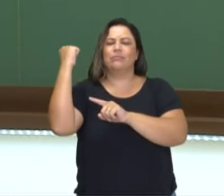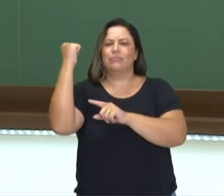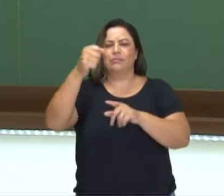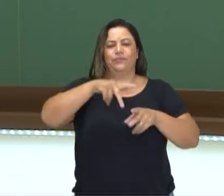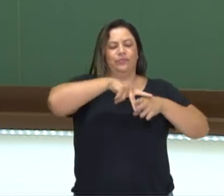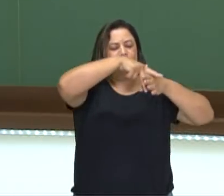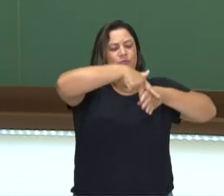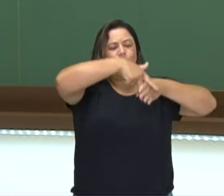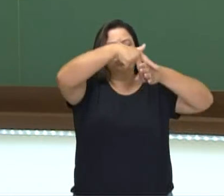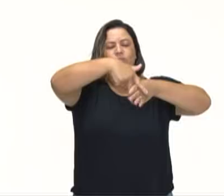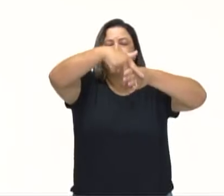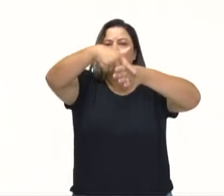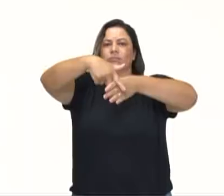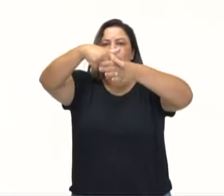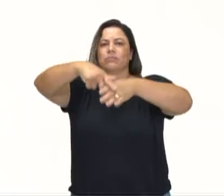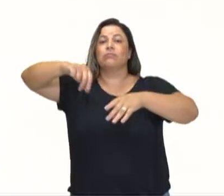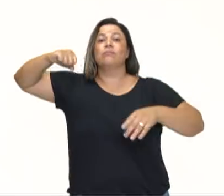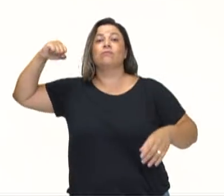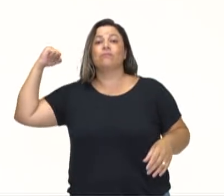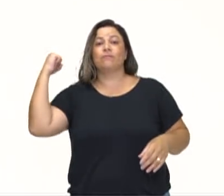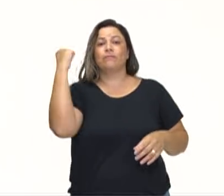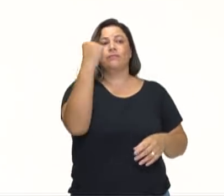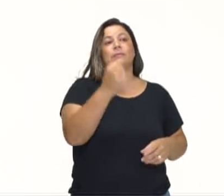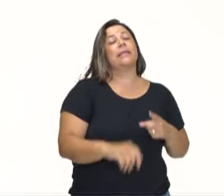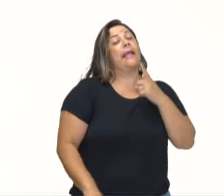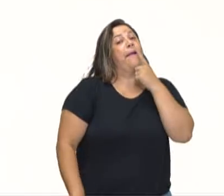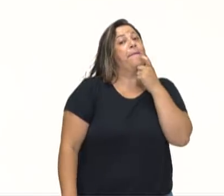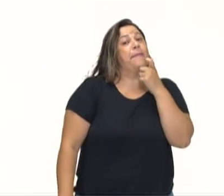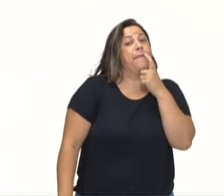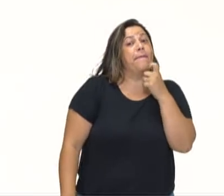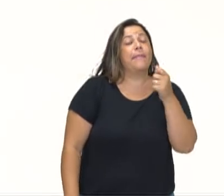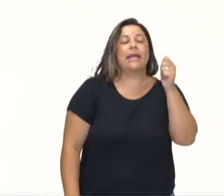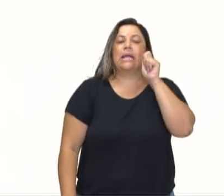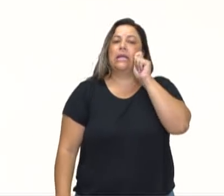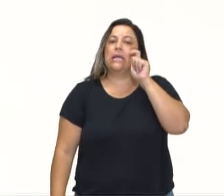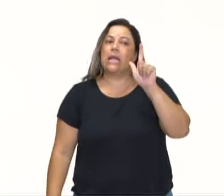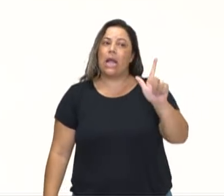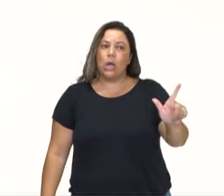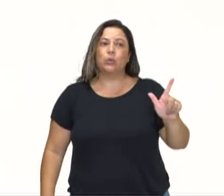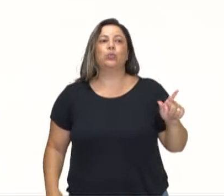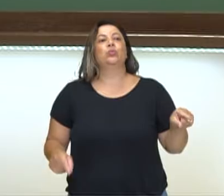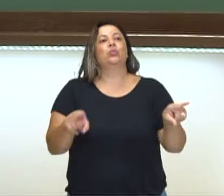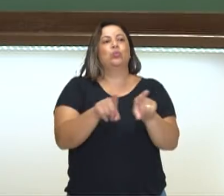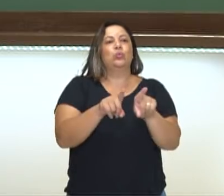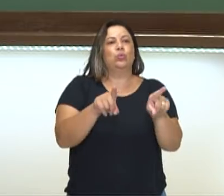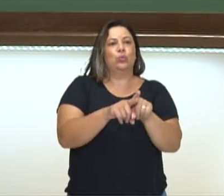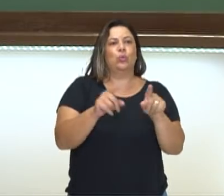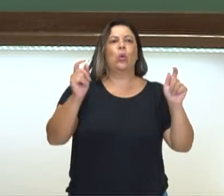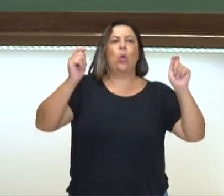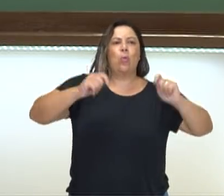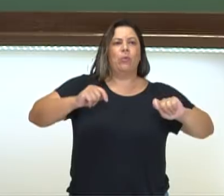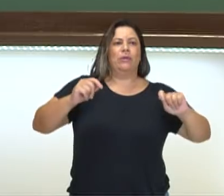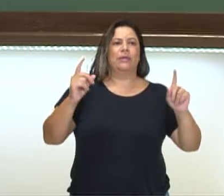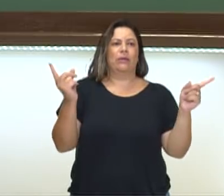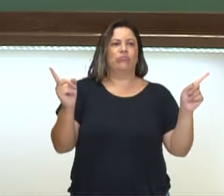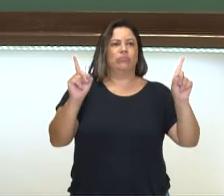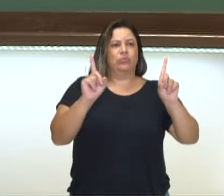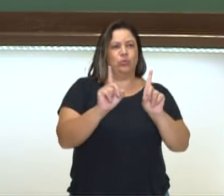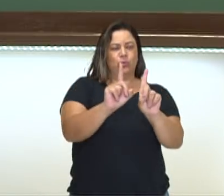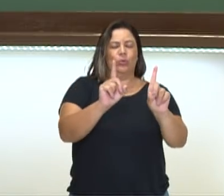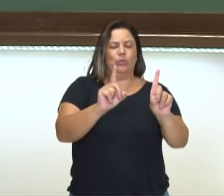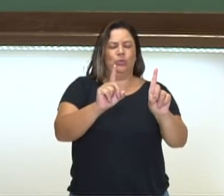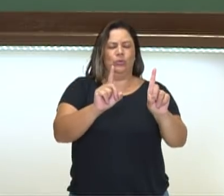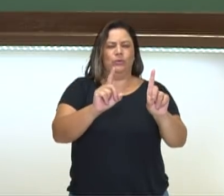e cristãos. Então tem a cor vermelha e a cor azul. É bacana porque ela traz toda essa questão dos cavalheiros,